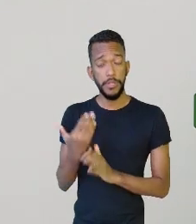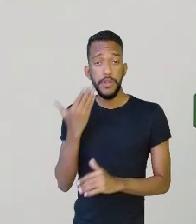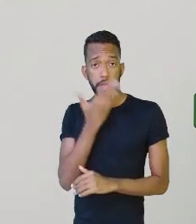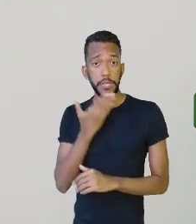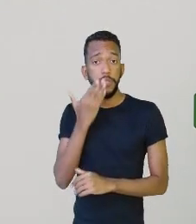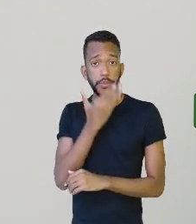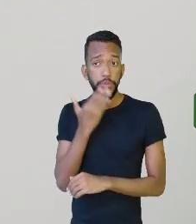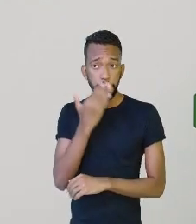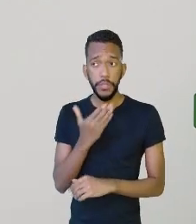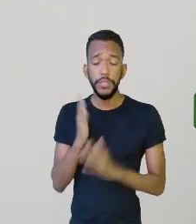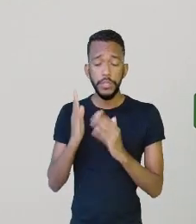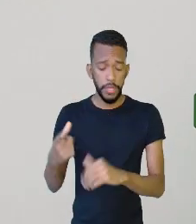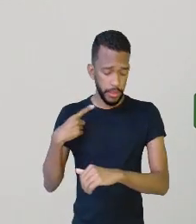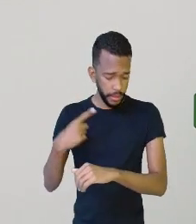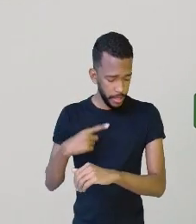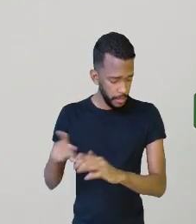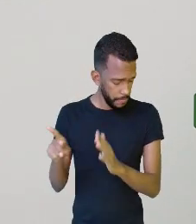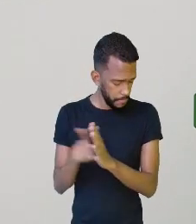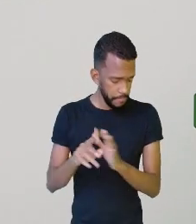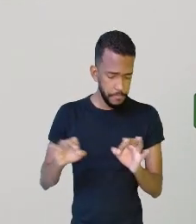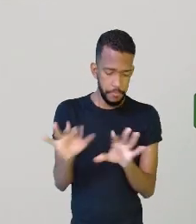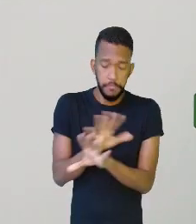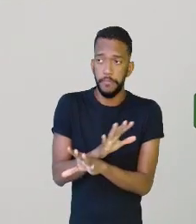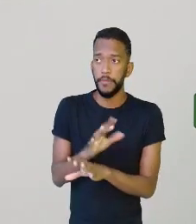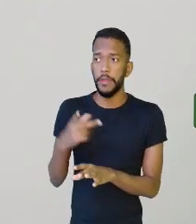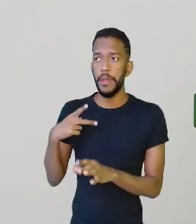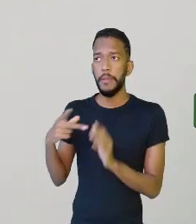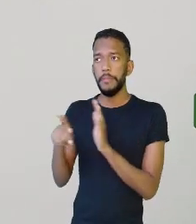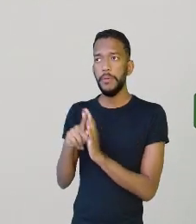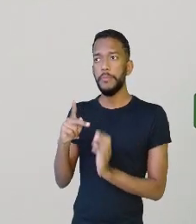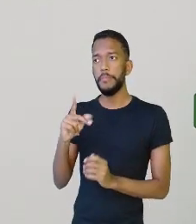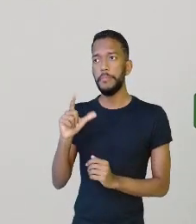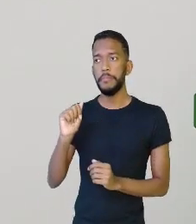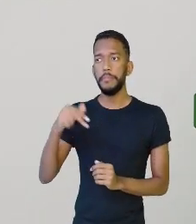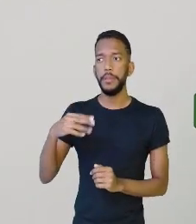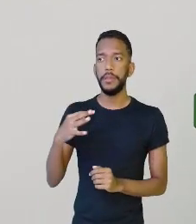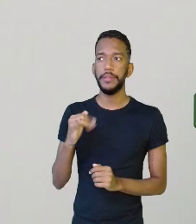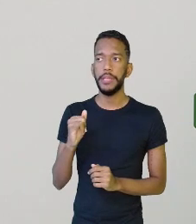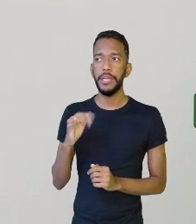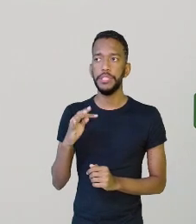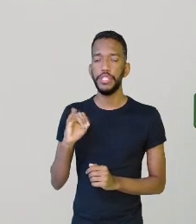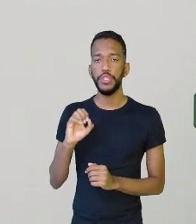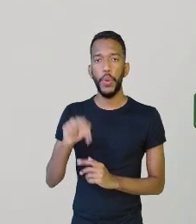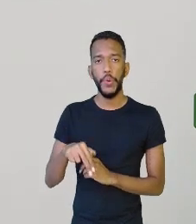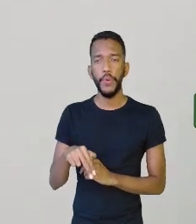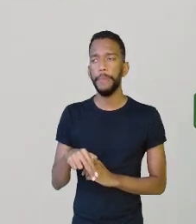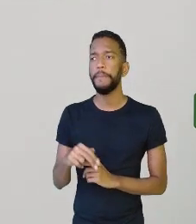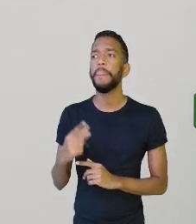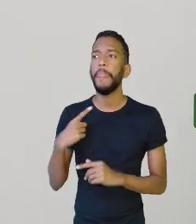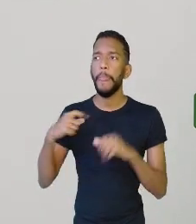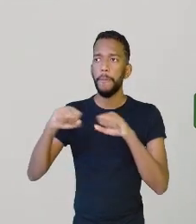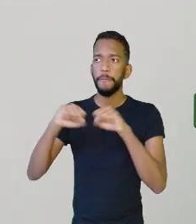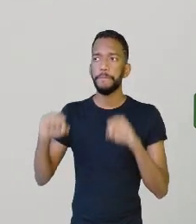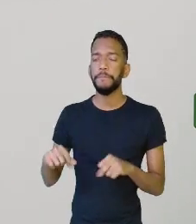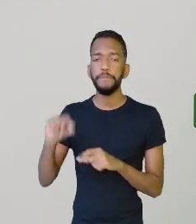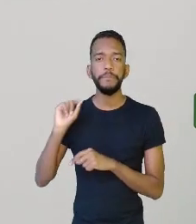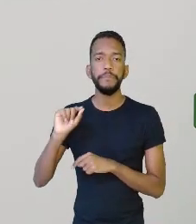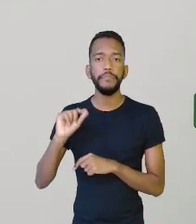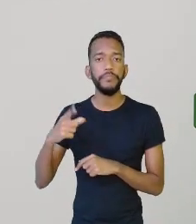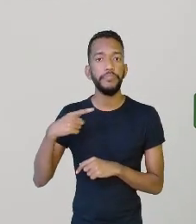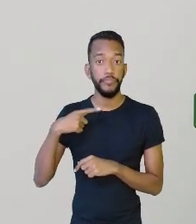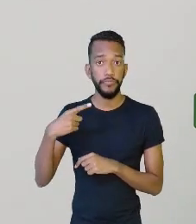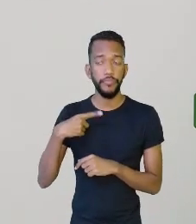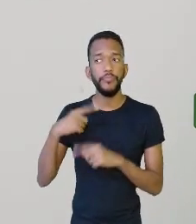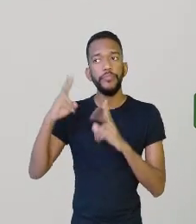açúcar era esse sistema, o sistema plantation. E aí eu posso dizer que esse sistema tem pontos